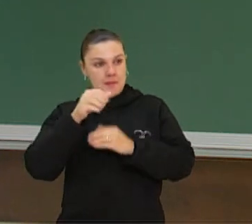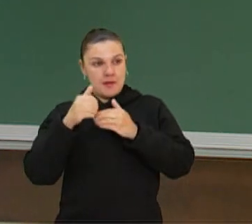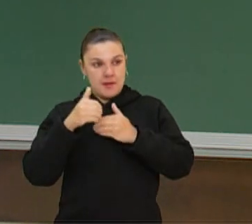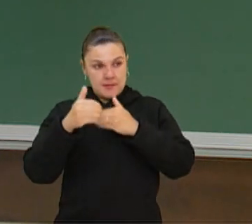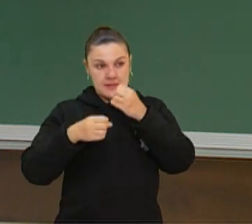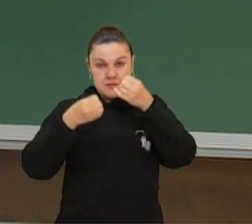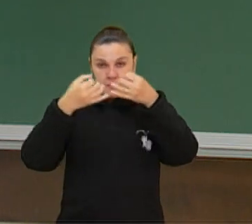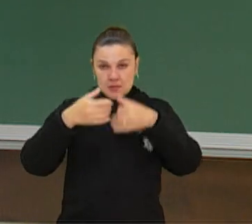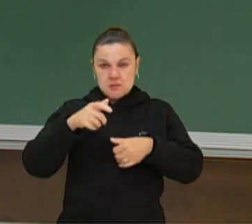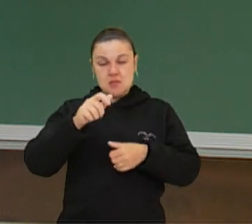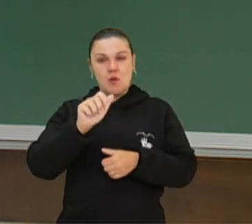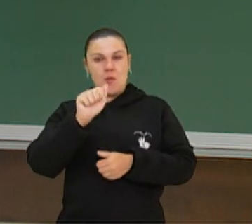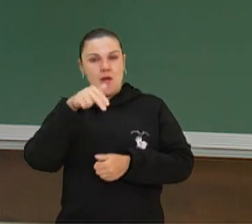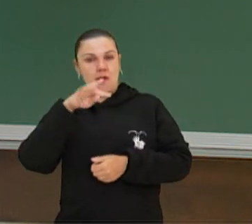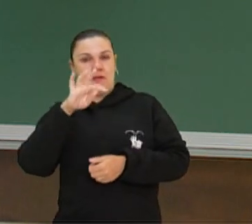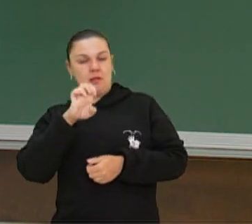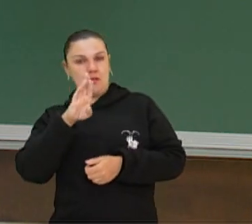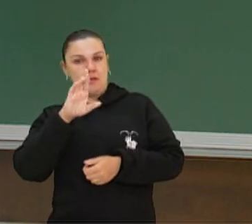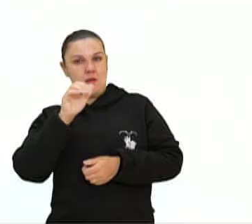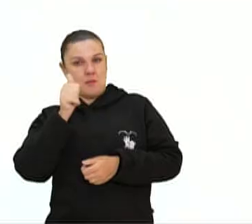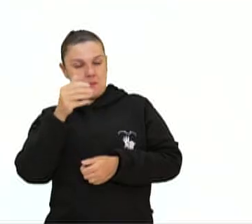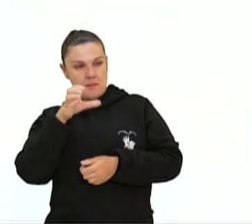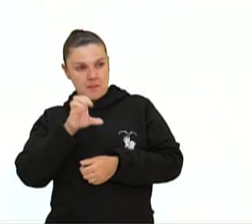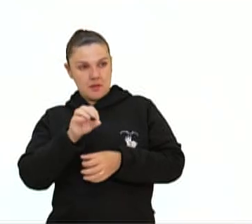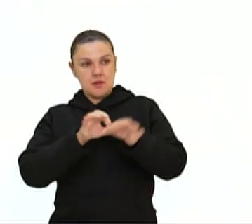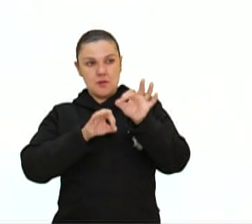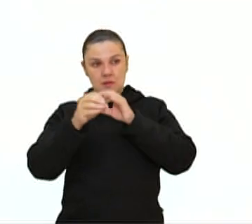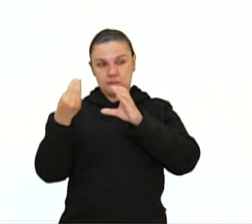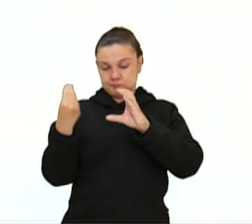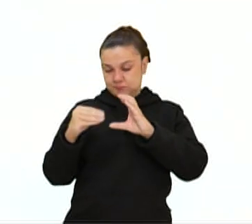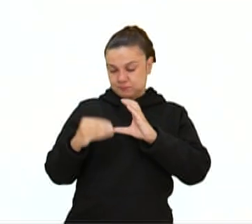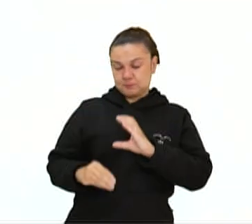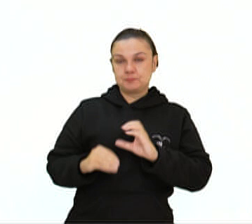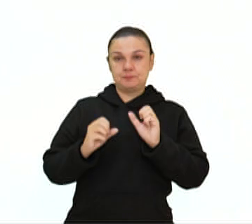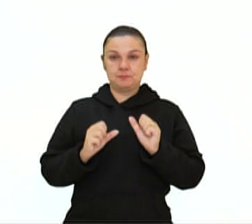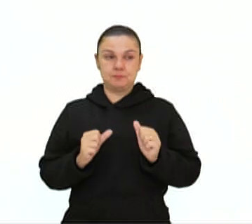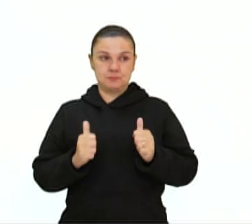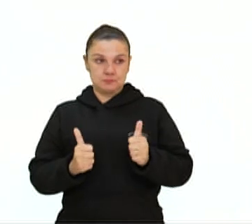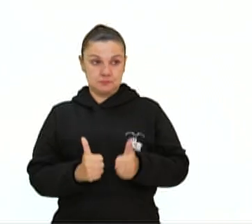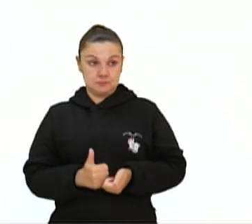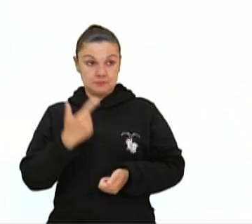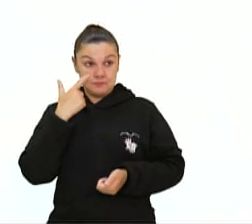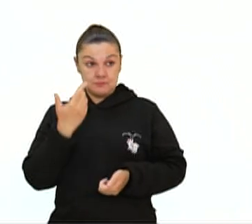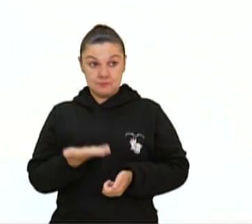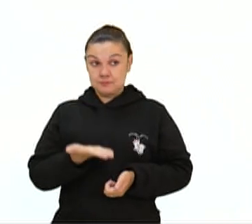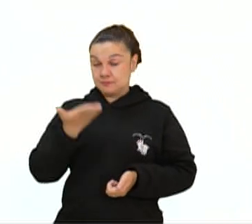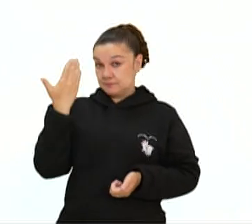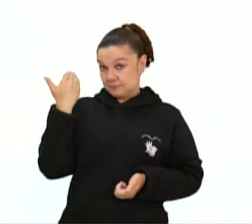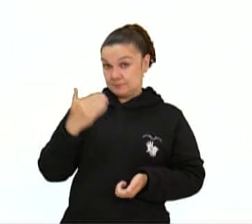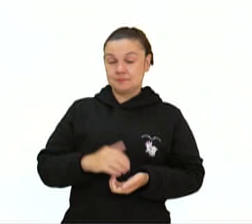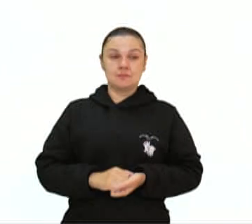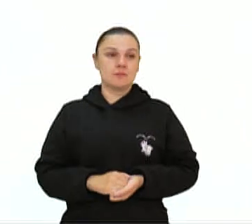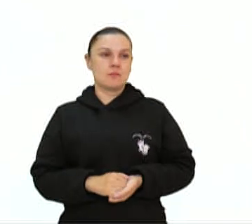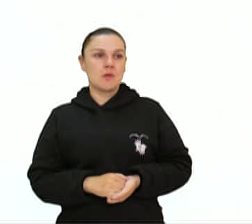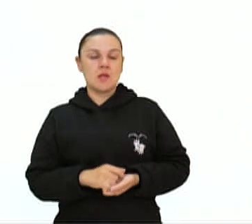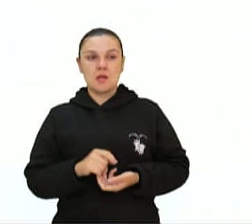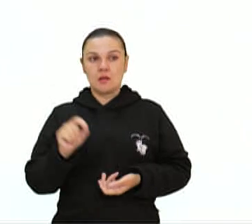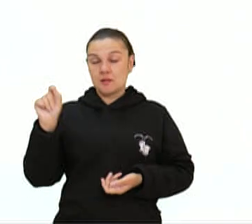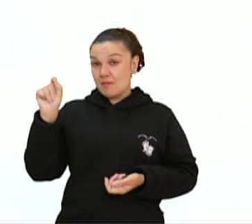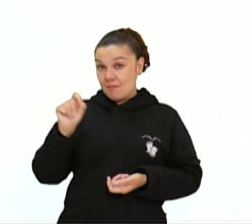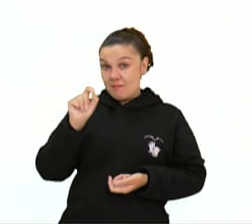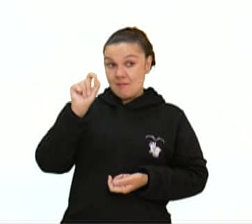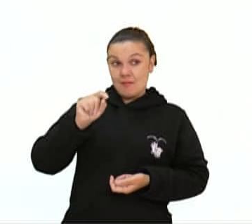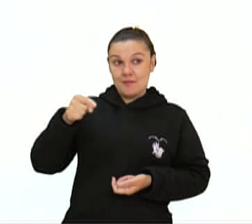durante a explicação, mas vocês podem estar acompanhando aí e mandando nos comentários também. Então, vamos lá, a correção. Quem assinalou